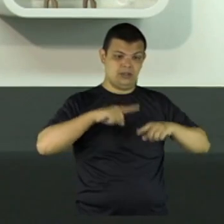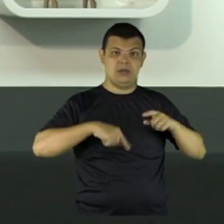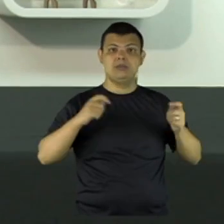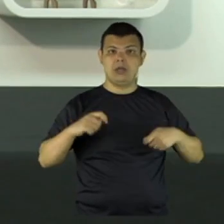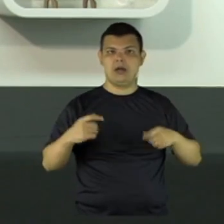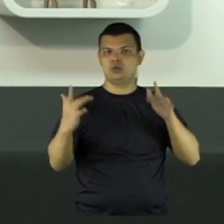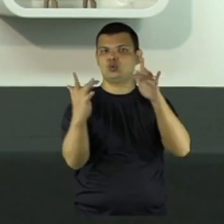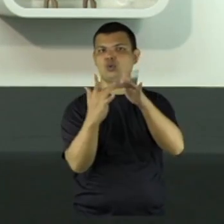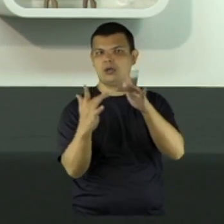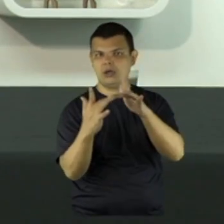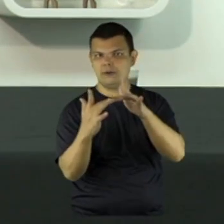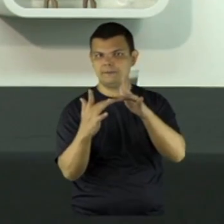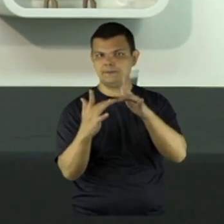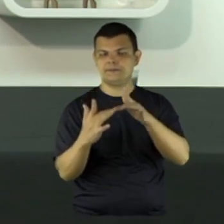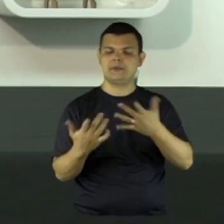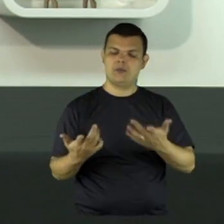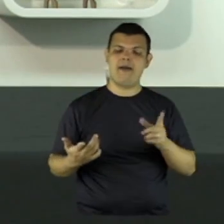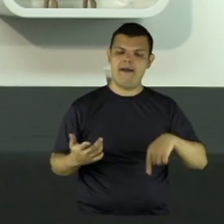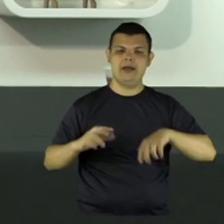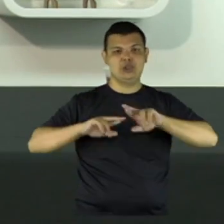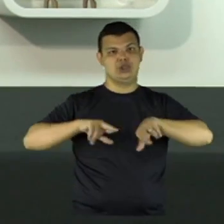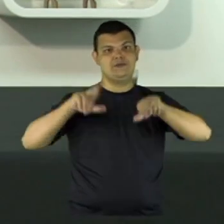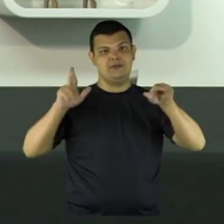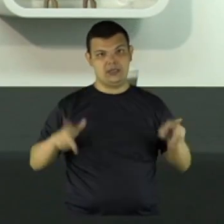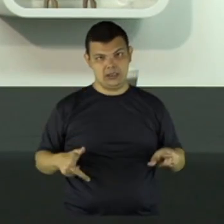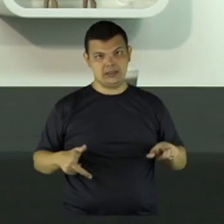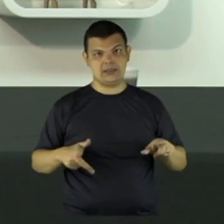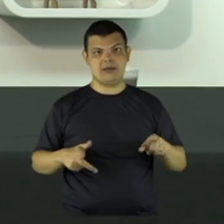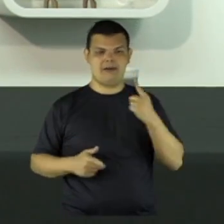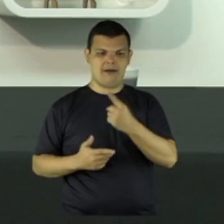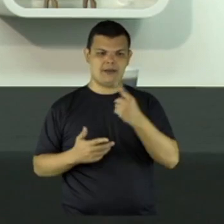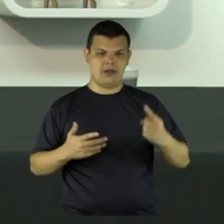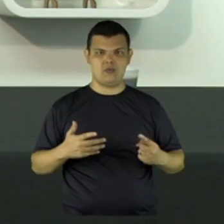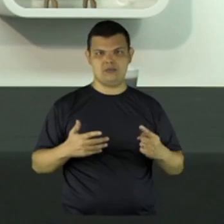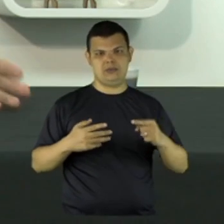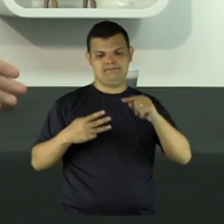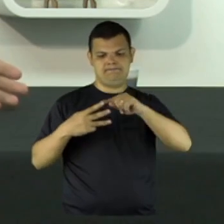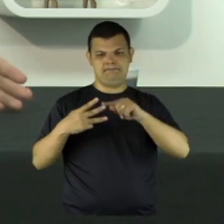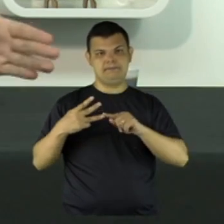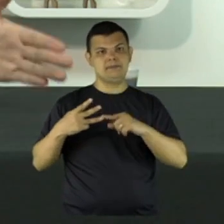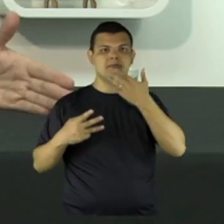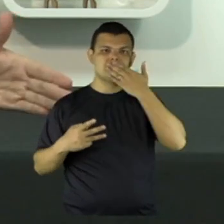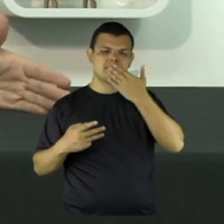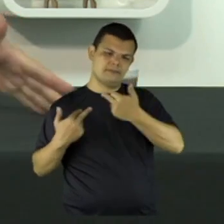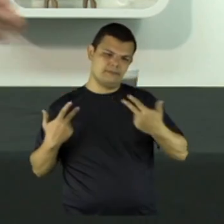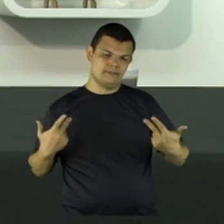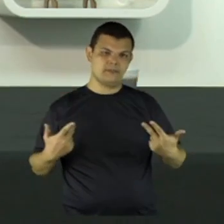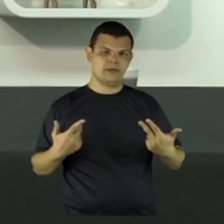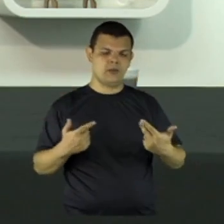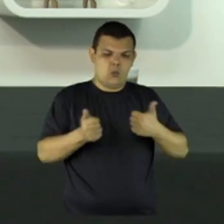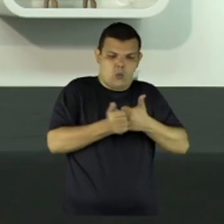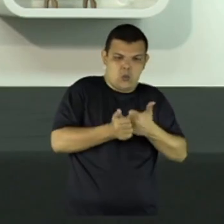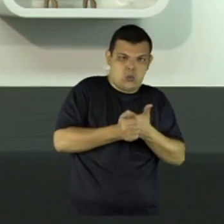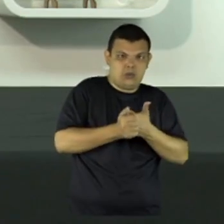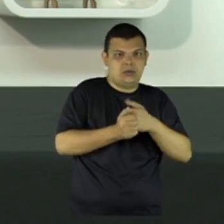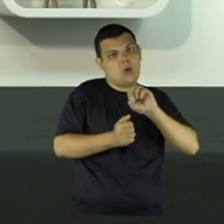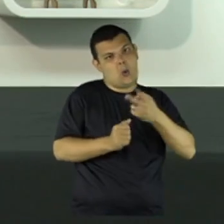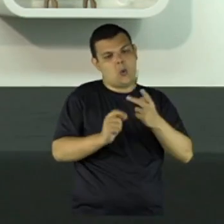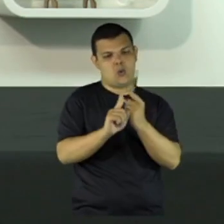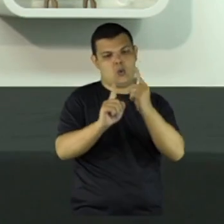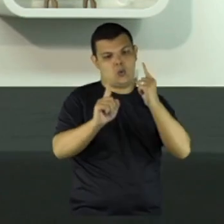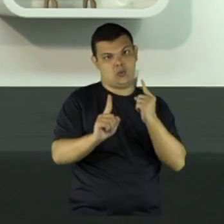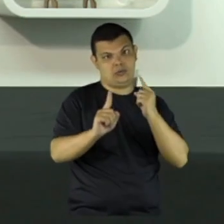tocá-lo, certo? Então essa aí é a diferença, tá, entre as lutas de curta distância, média